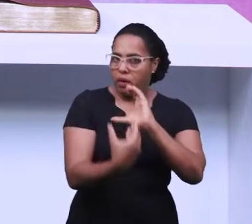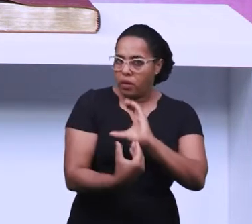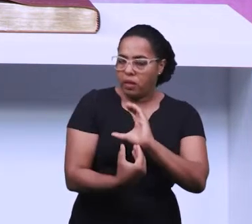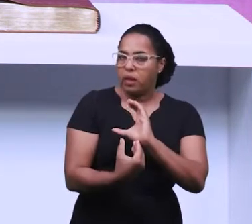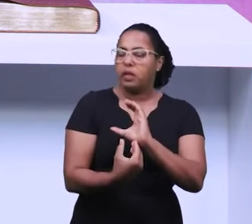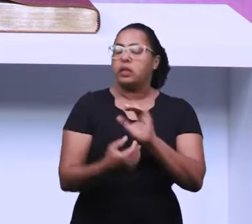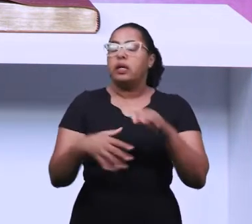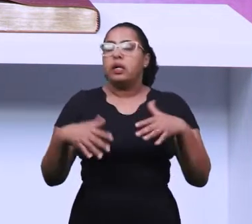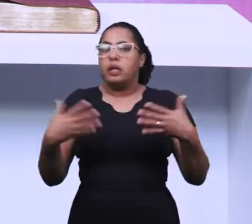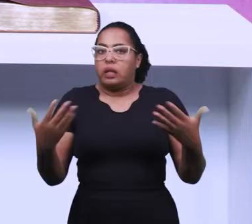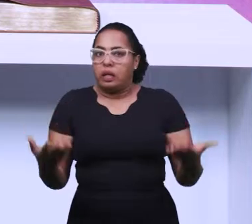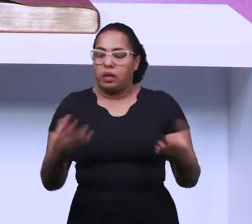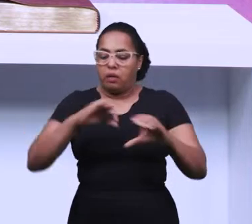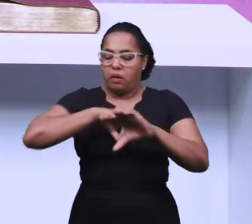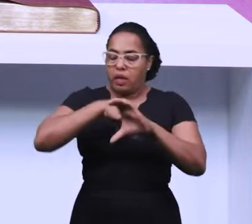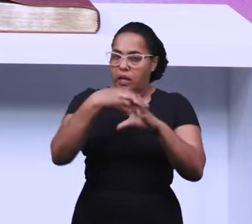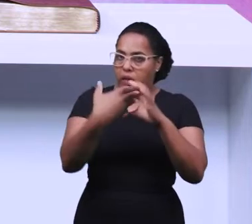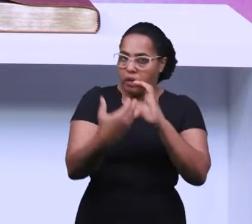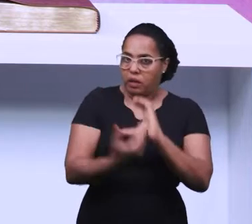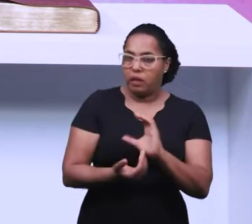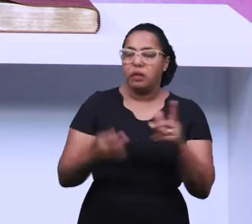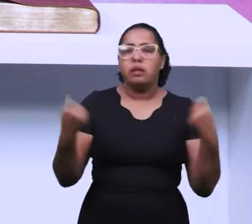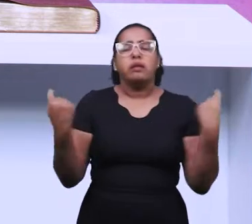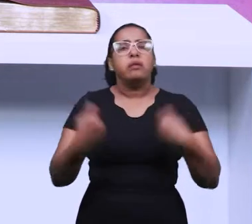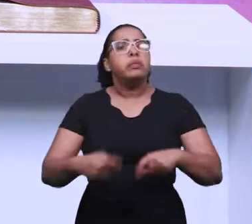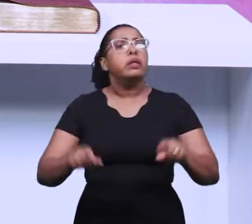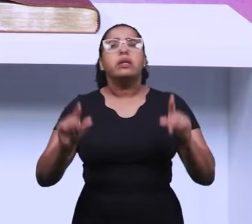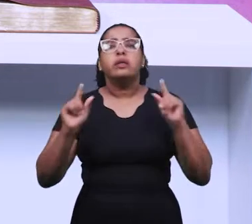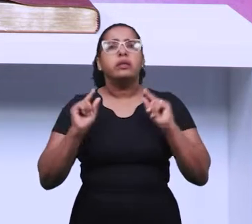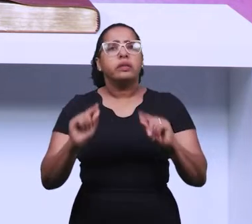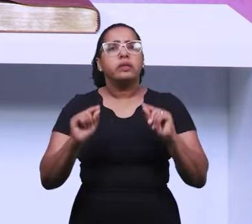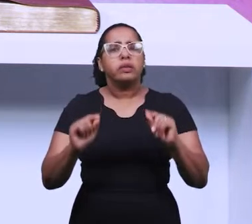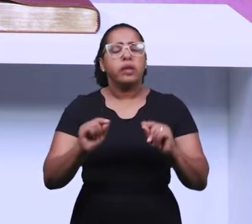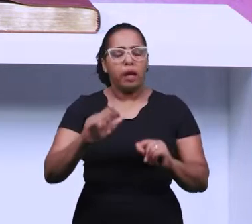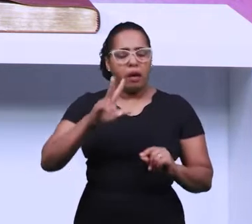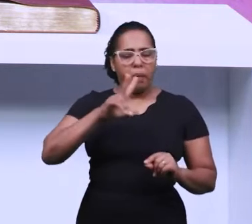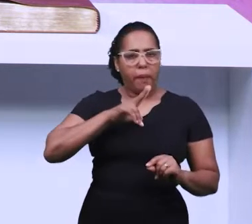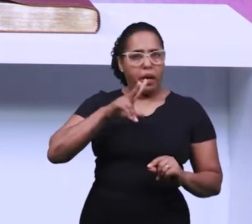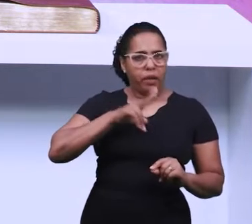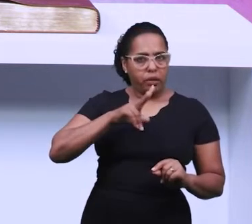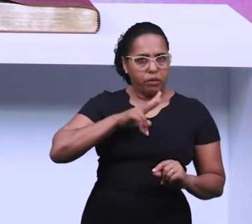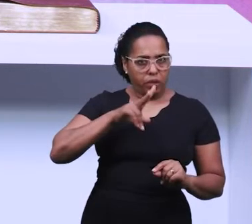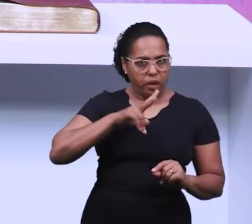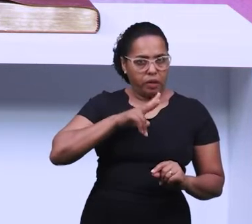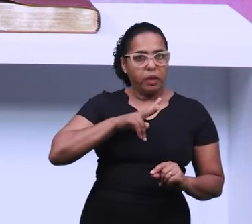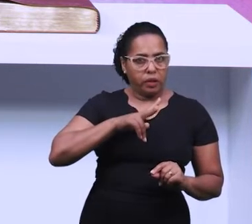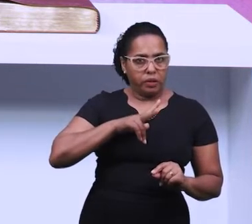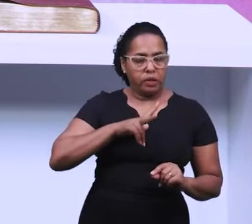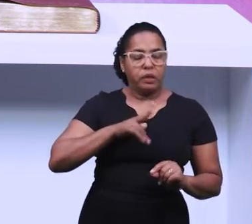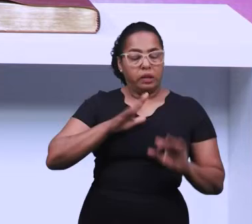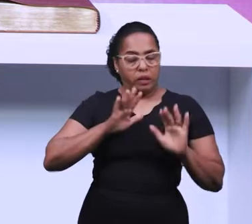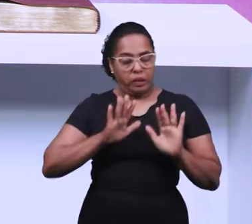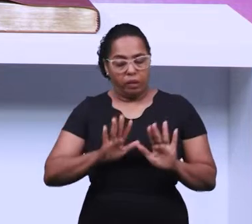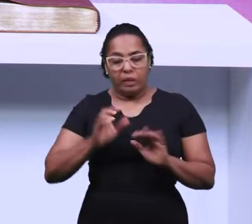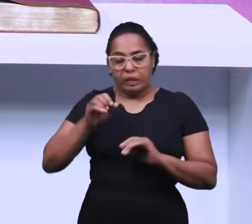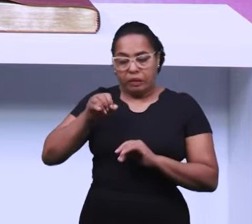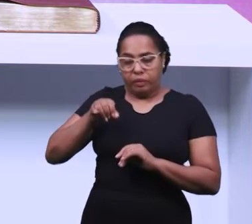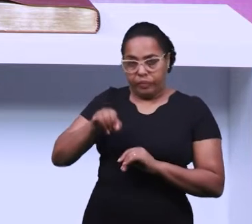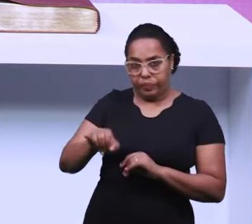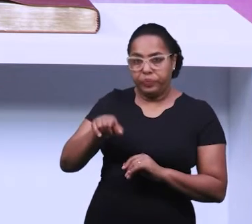características e essas características devem ser consideradas de forma muito particular. Então, para